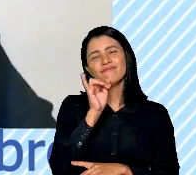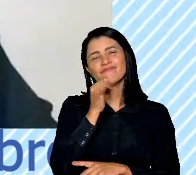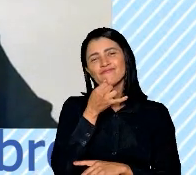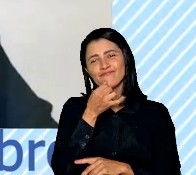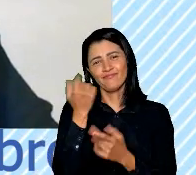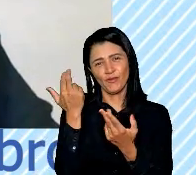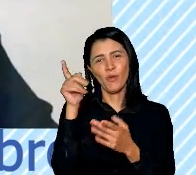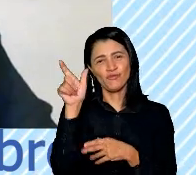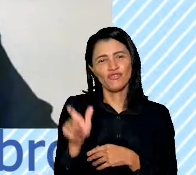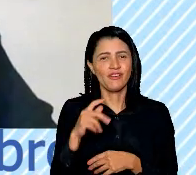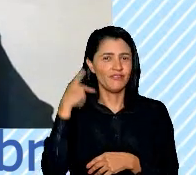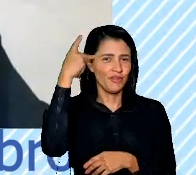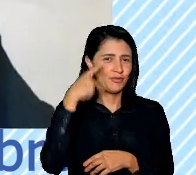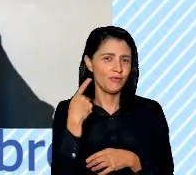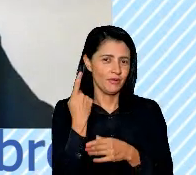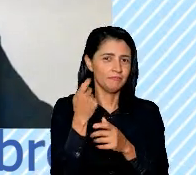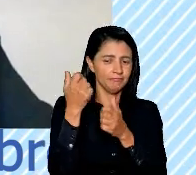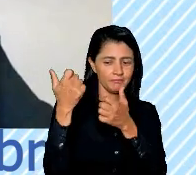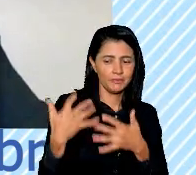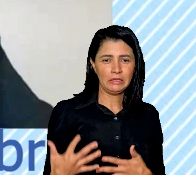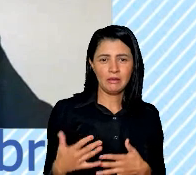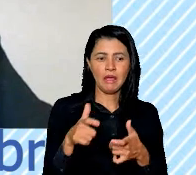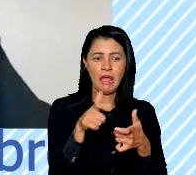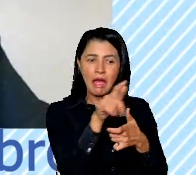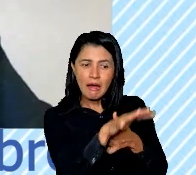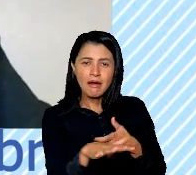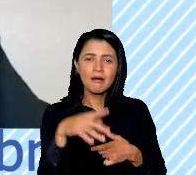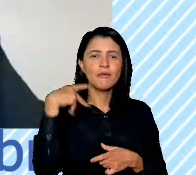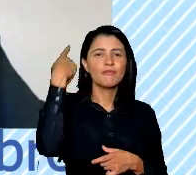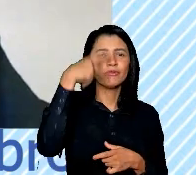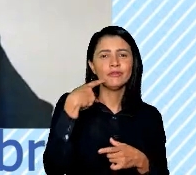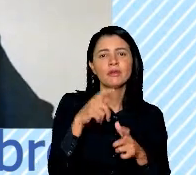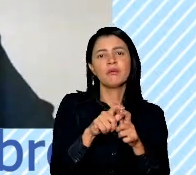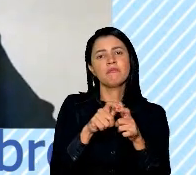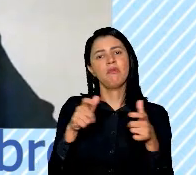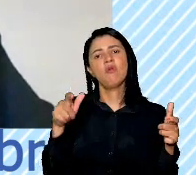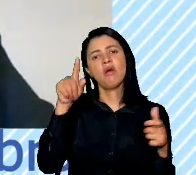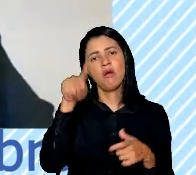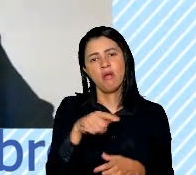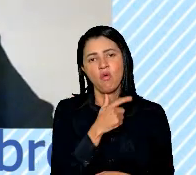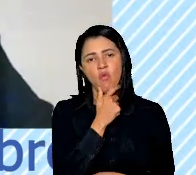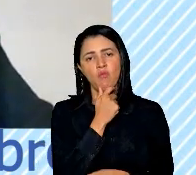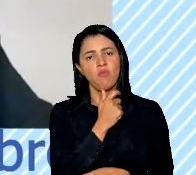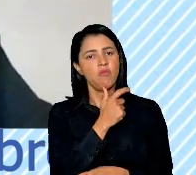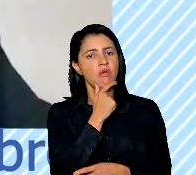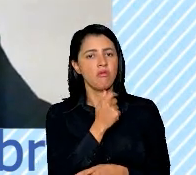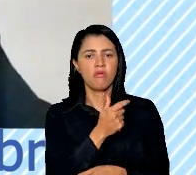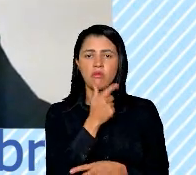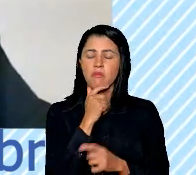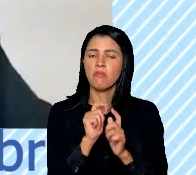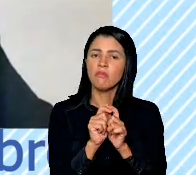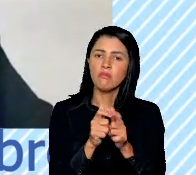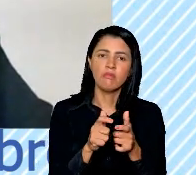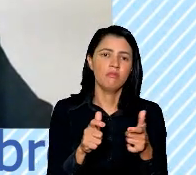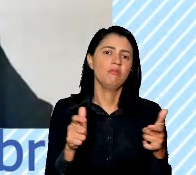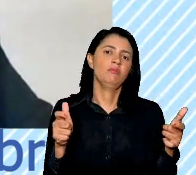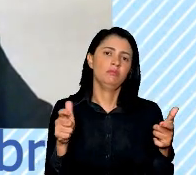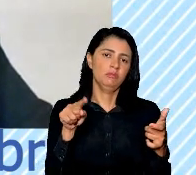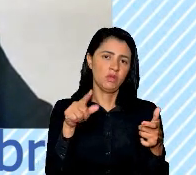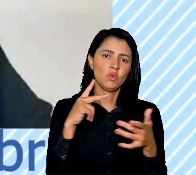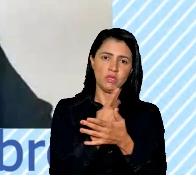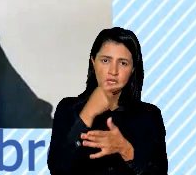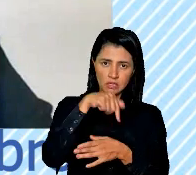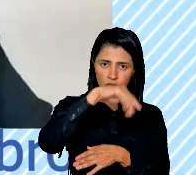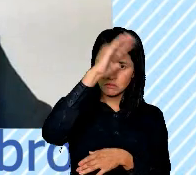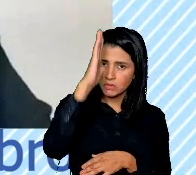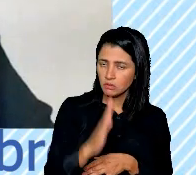falou a vereadora, a dominação do cenário político ainda, por homens, ainda é muito presente. Isso acontece não apenas aqui no